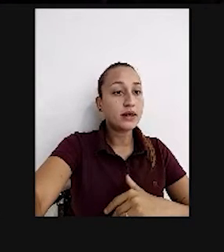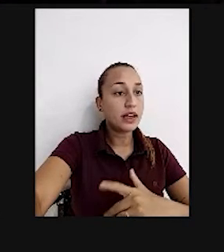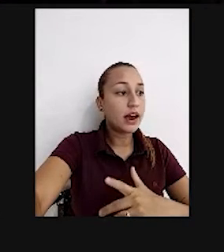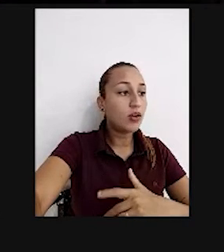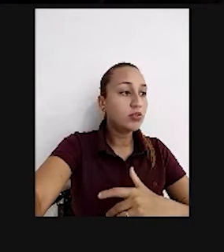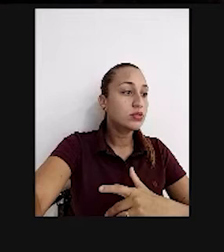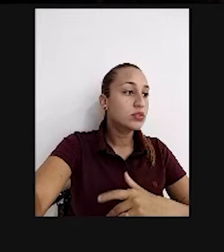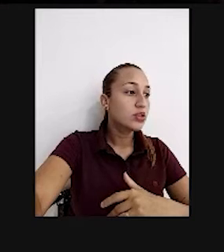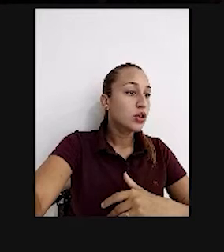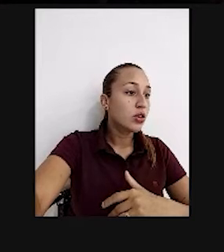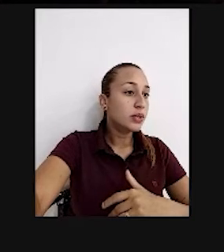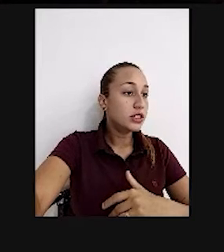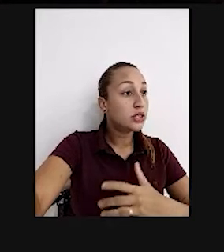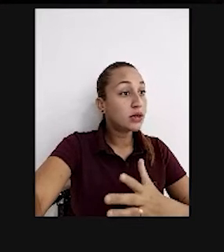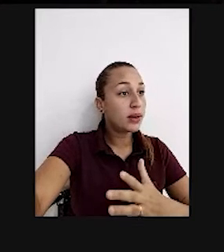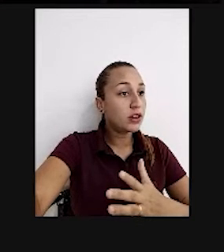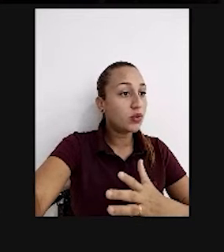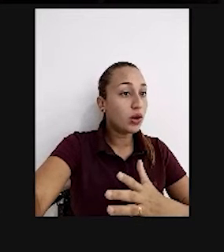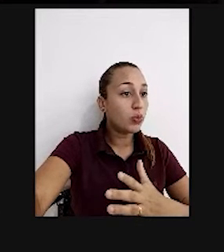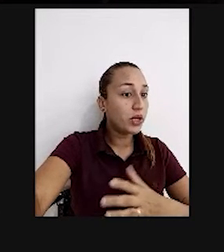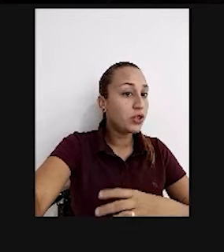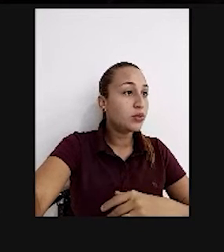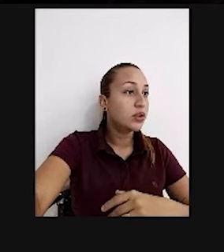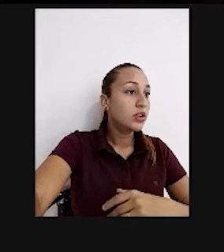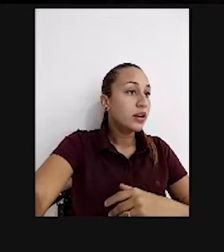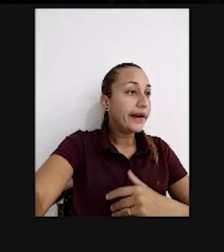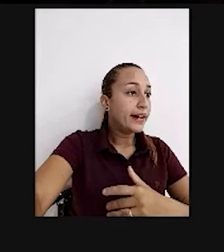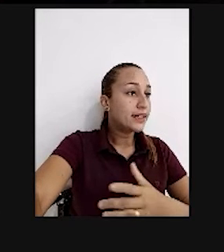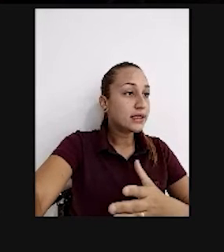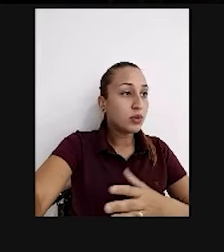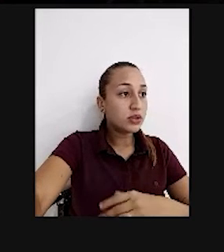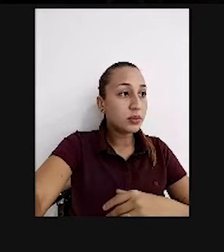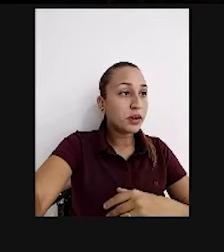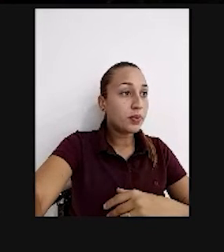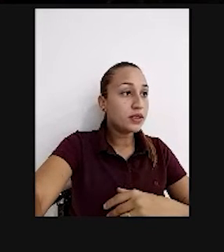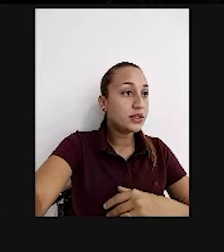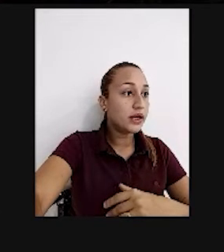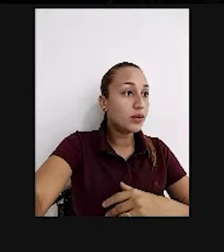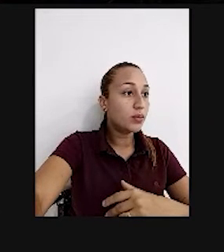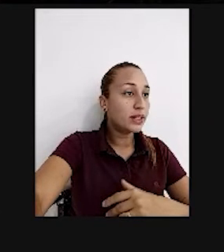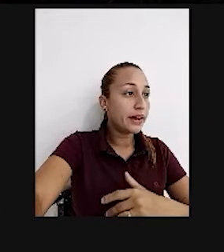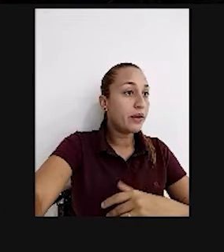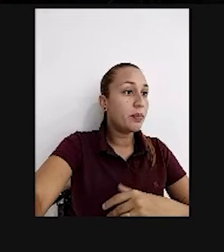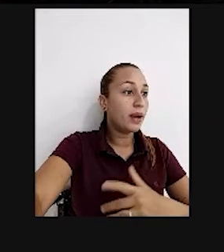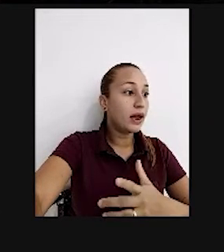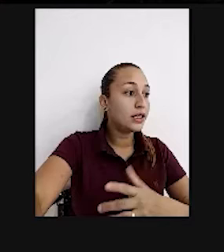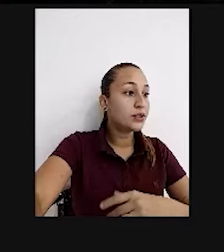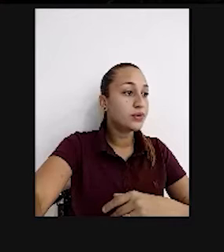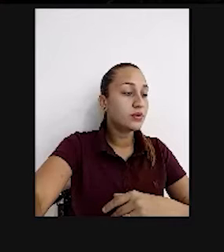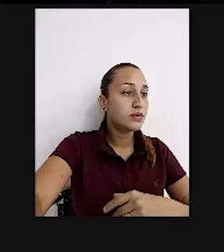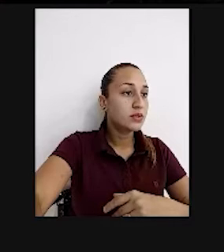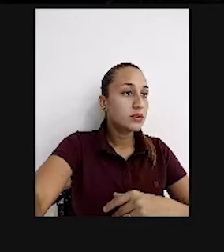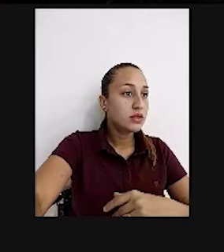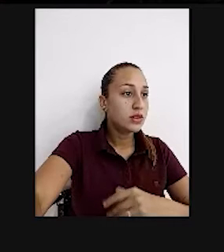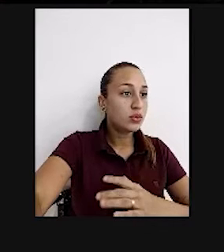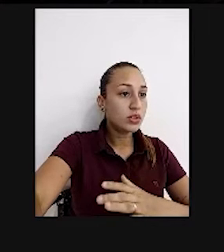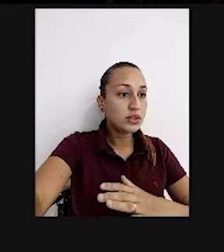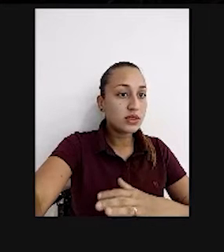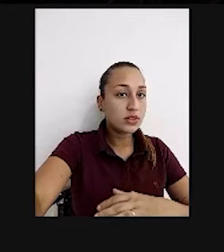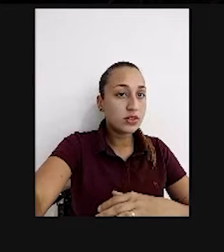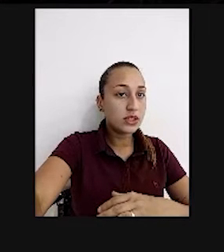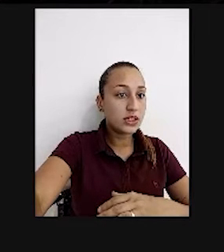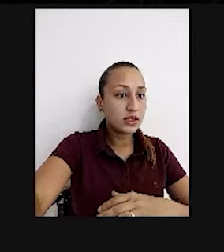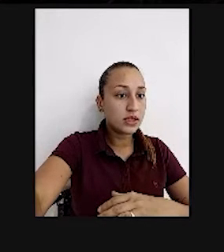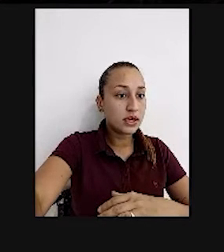De cada material. Como a gente está trabalhando com alumínio, nessa simulação também não pode ser um material hipelástico. Então,